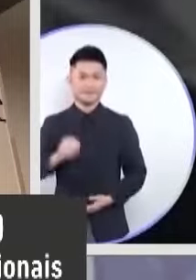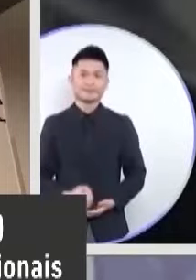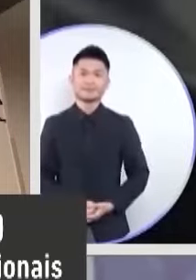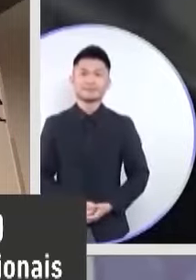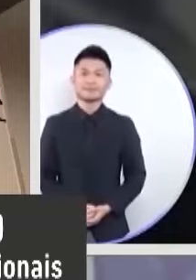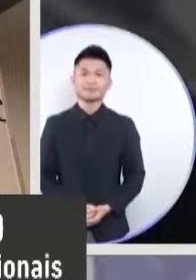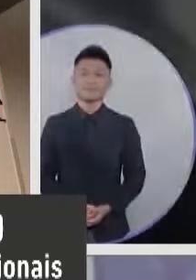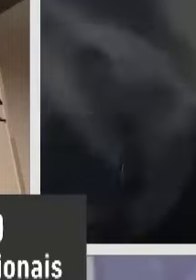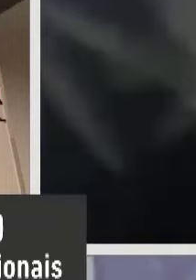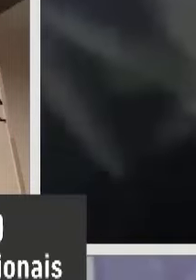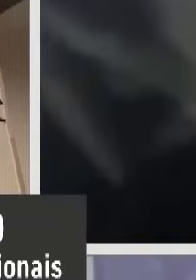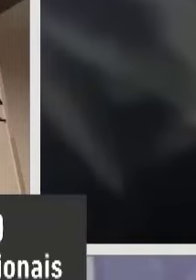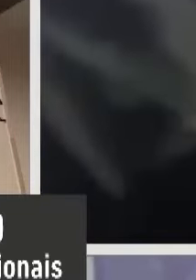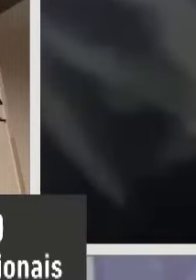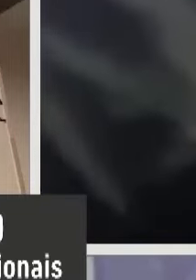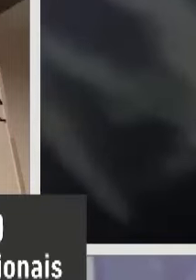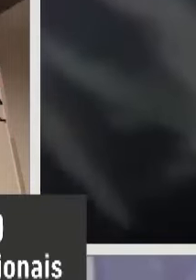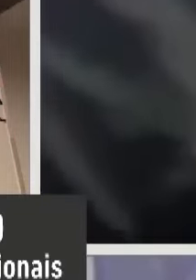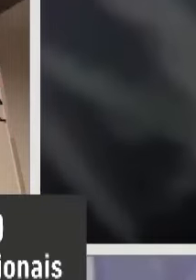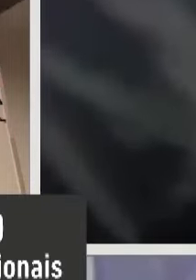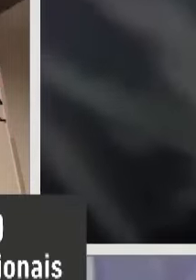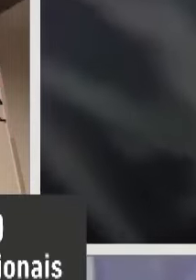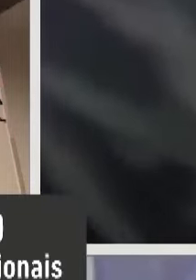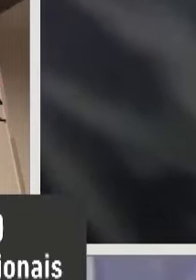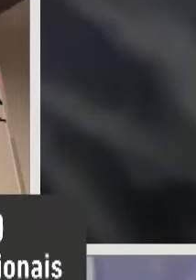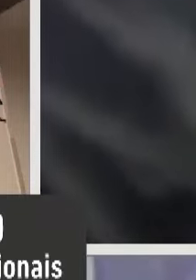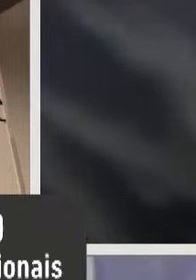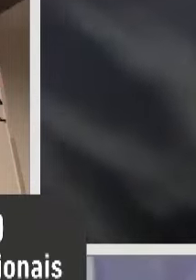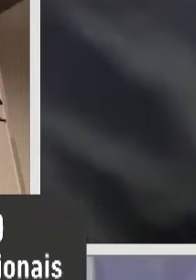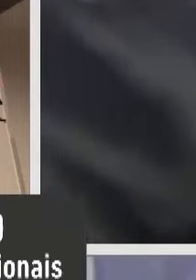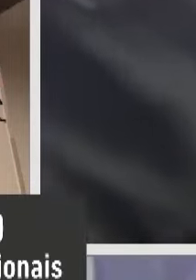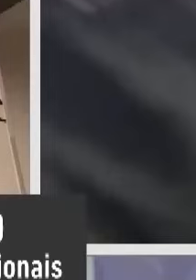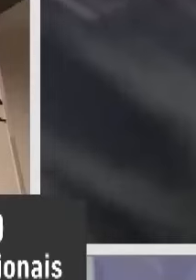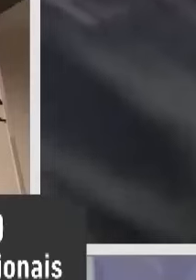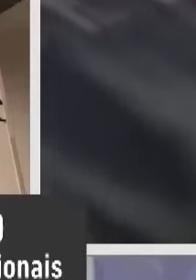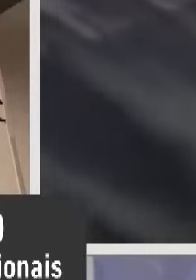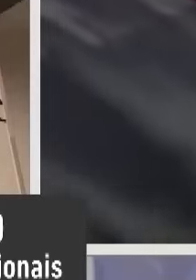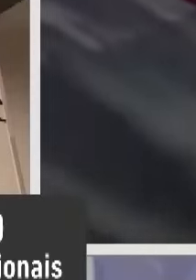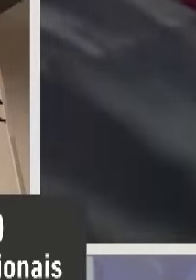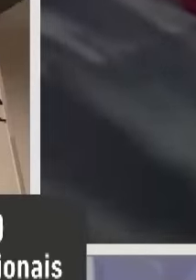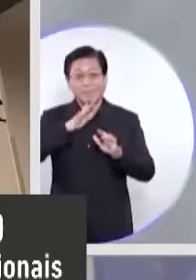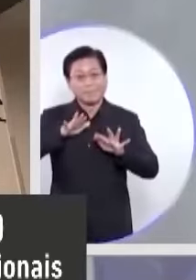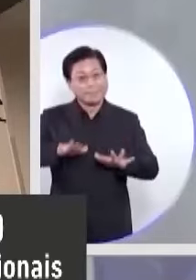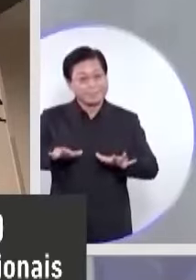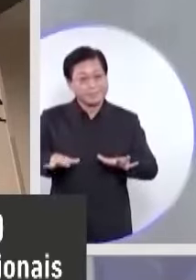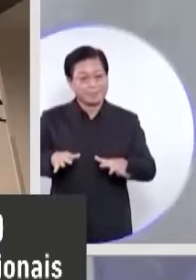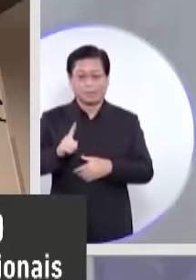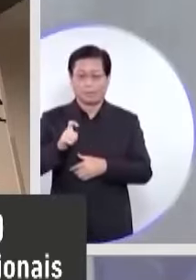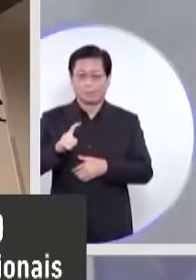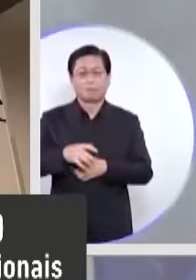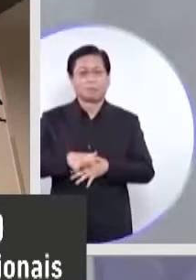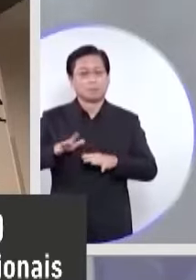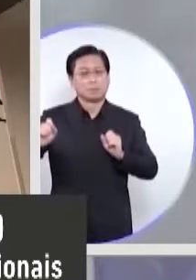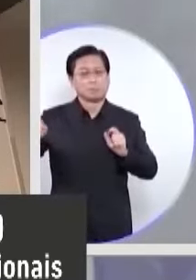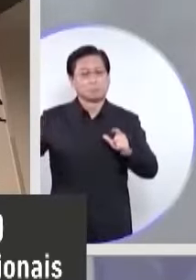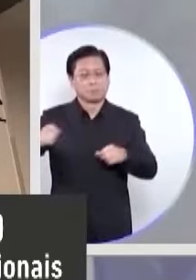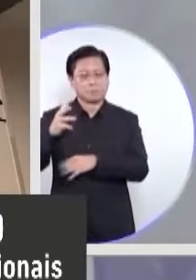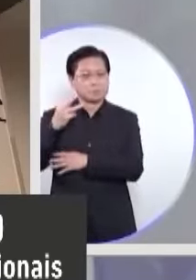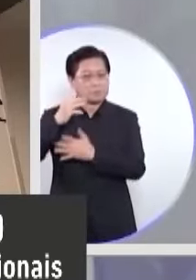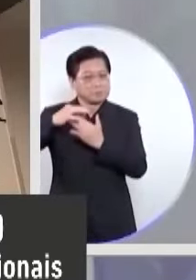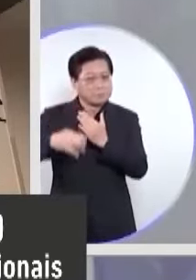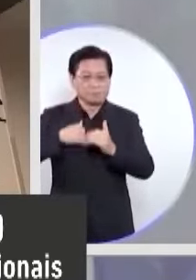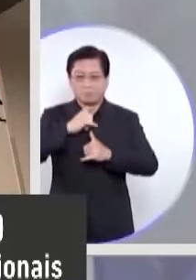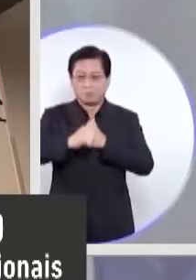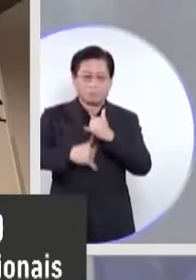mudança entre os três seria como manter isso e como resolver isso o candidato da situação de acordo com as pesquisas que